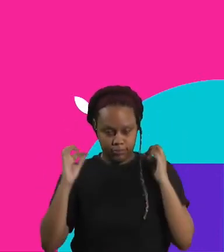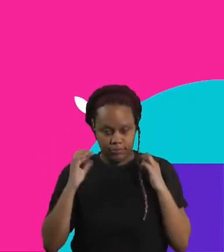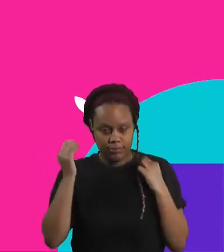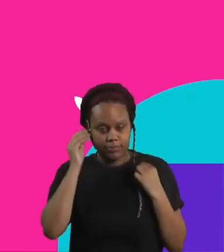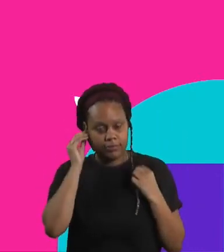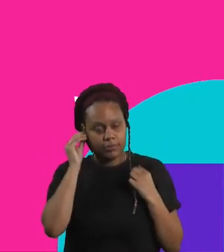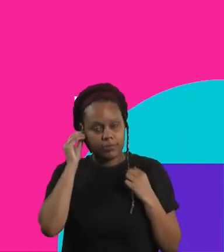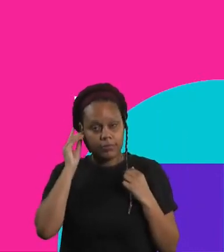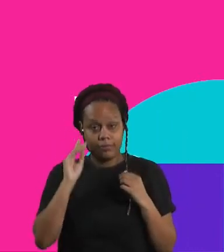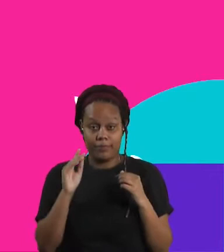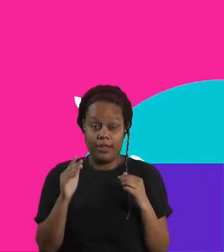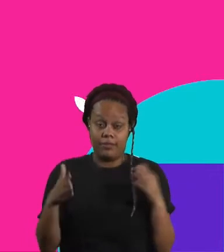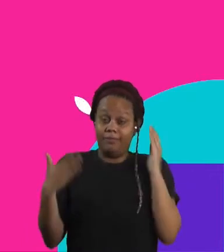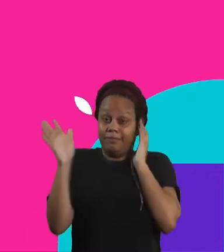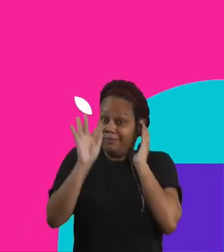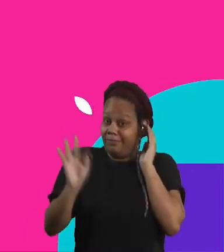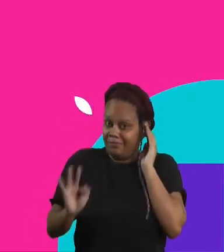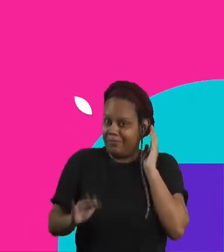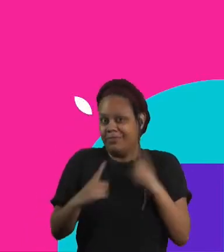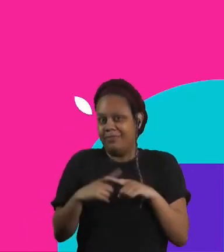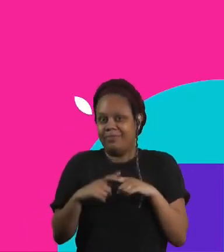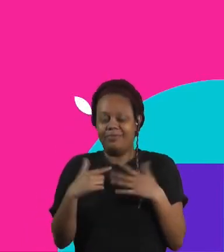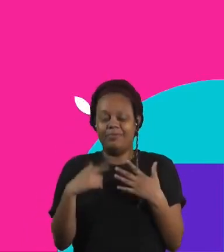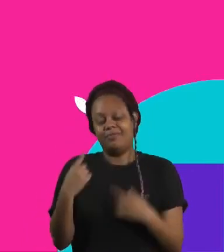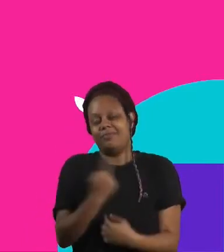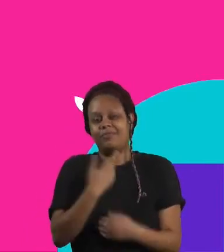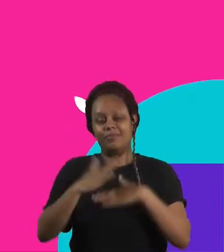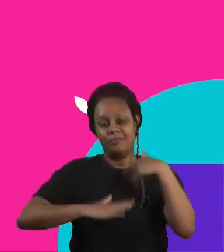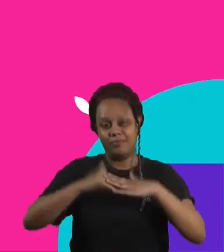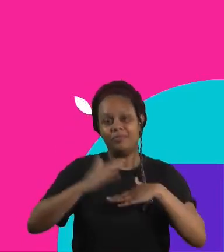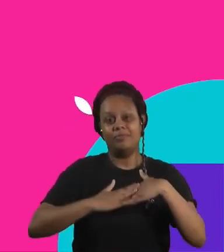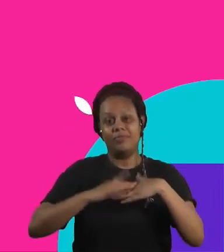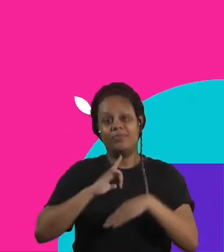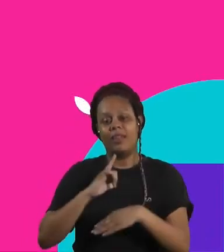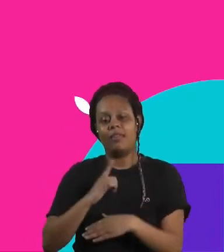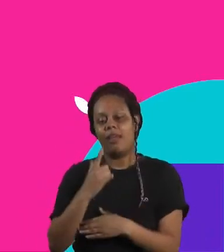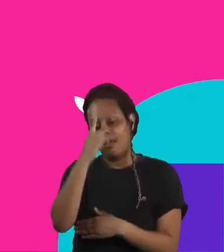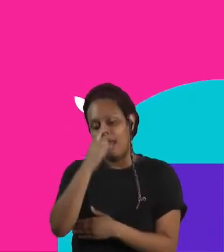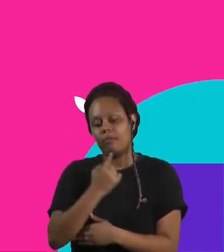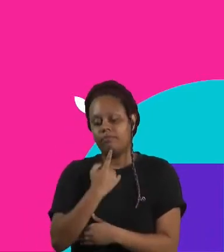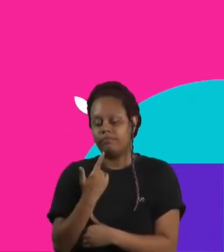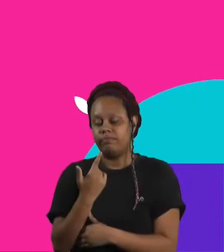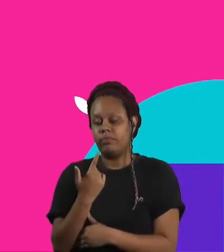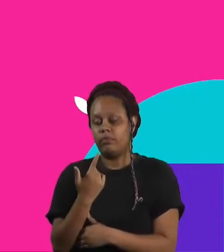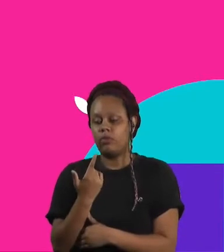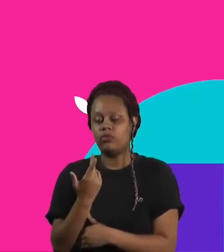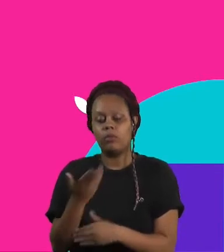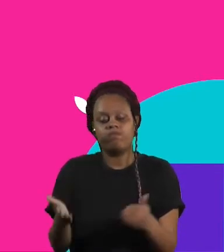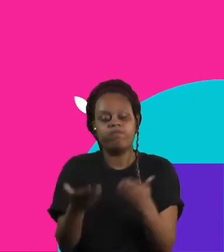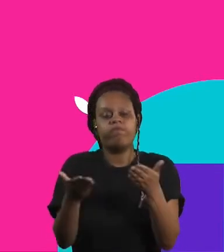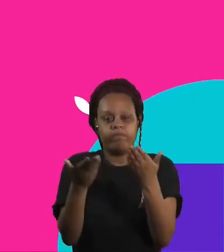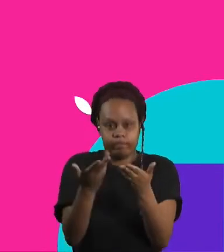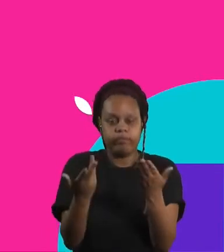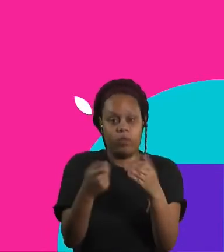alegria, vamos chamar assim, porque o nosso perfil de atuação é um pouquinho diferente. Então a gente investe bastante dinheiro em cidades pequenas, o que acaba gerando uma repercussão muito grande. Então eu